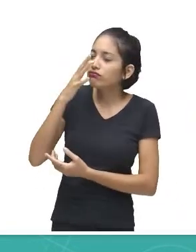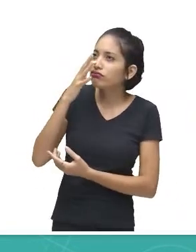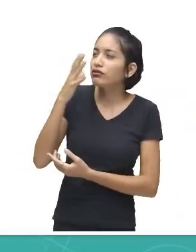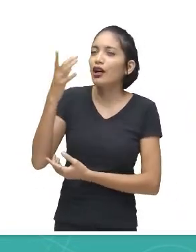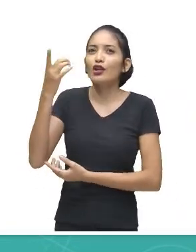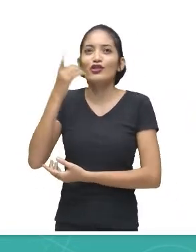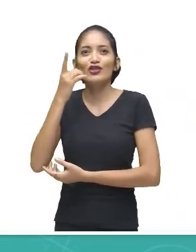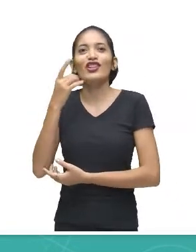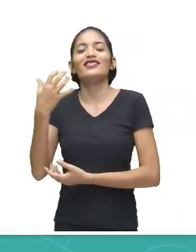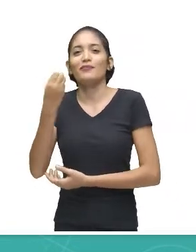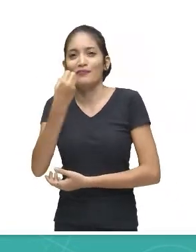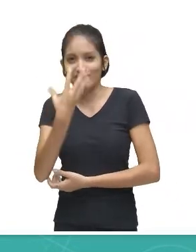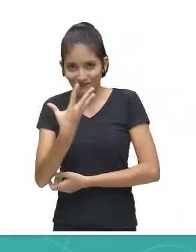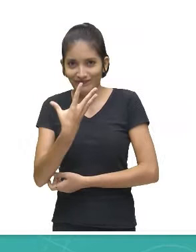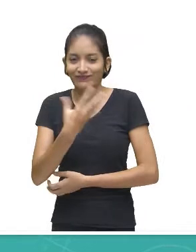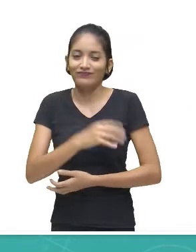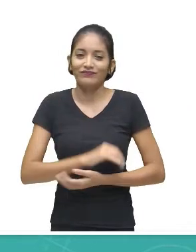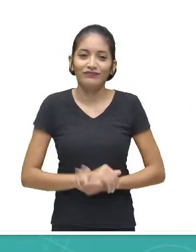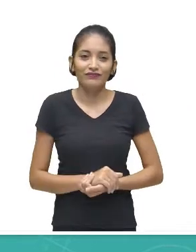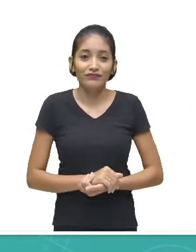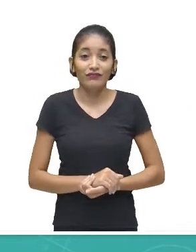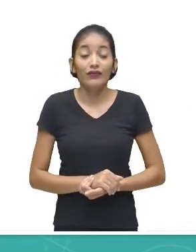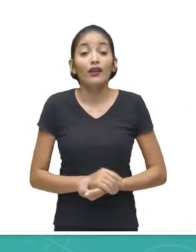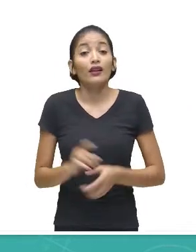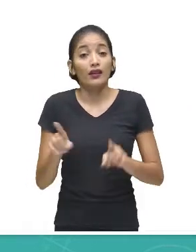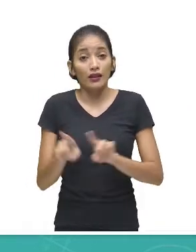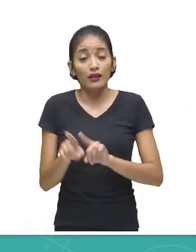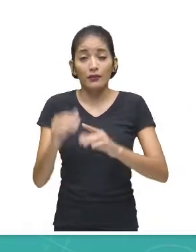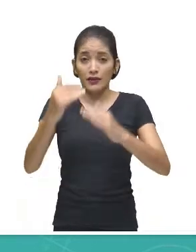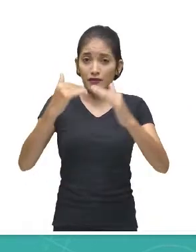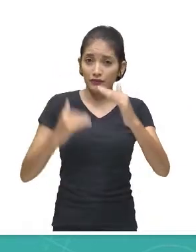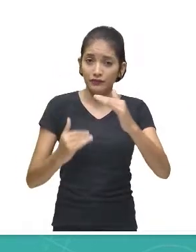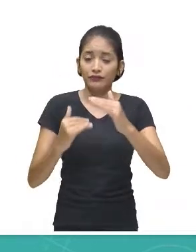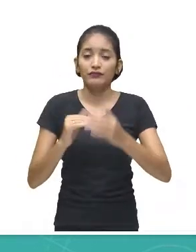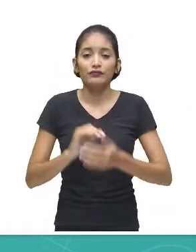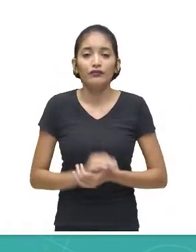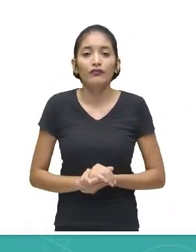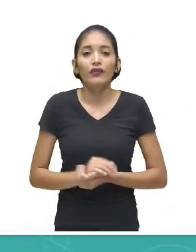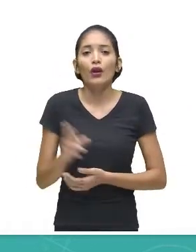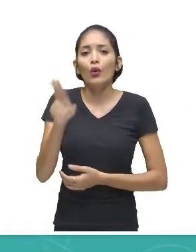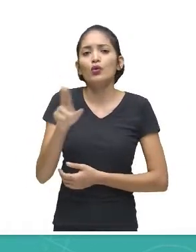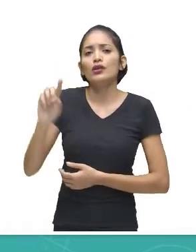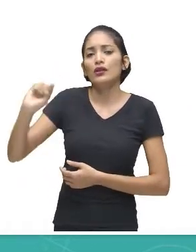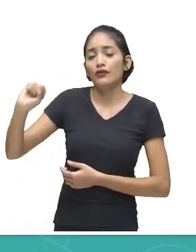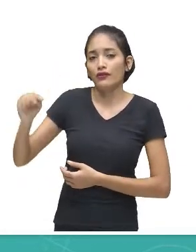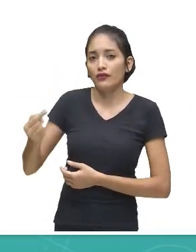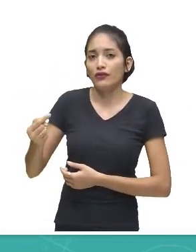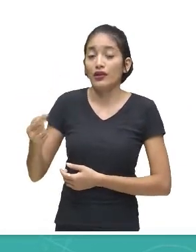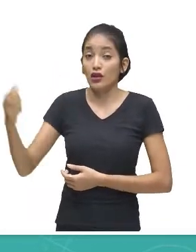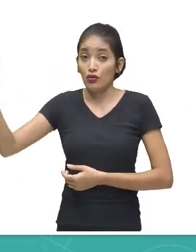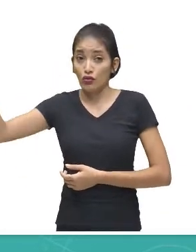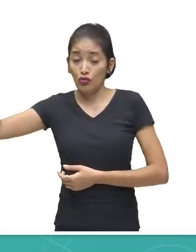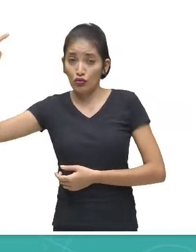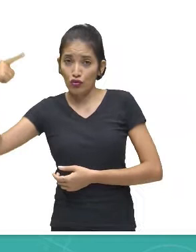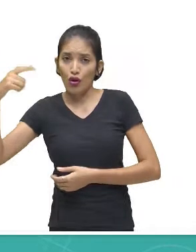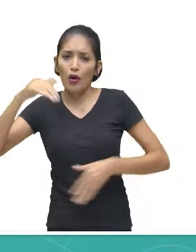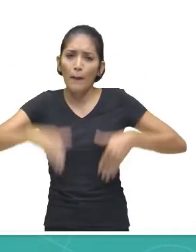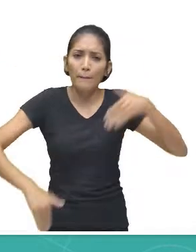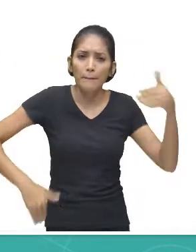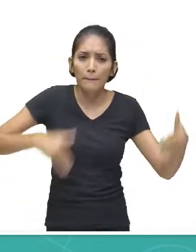né? E aí você observa que ele tem também aqui o uso da vírgula, ó, sol, praia,